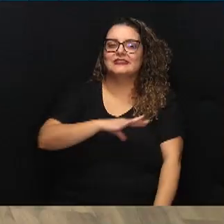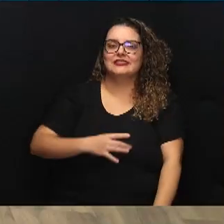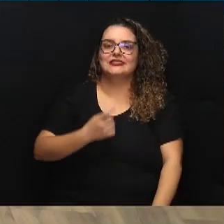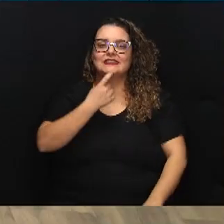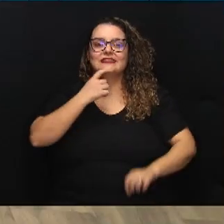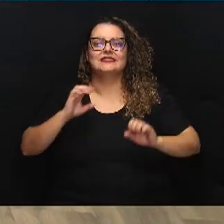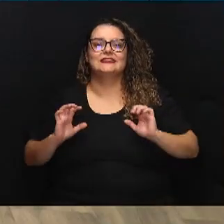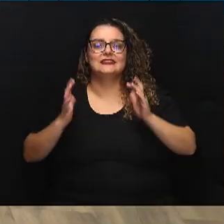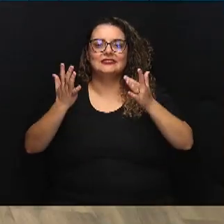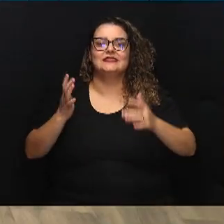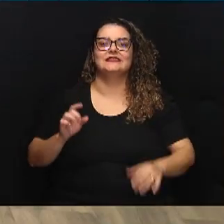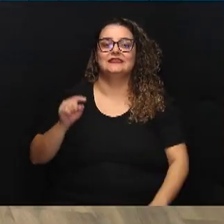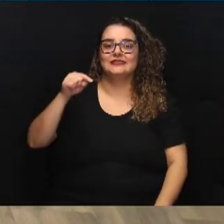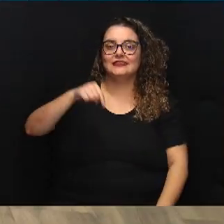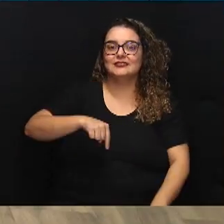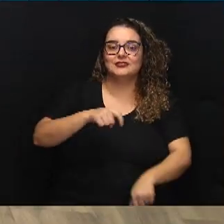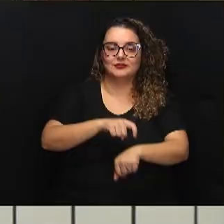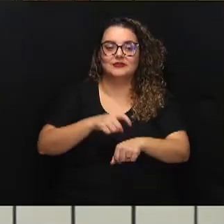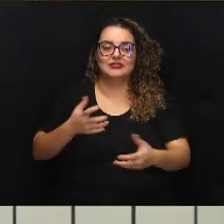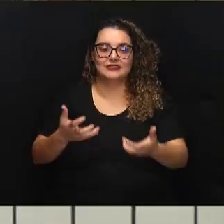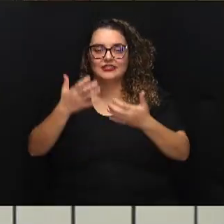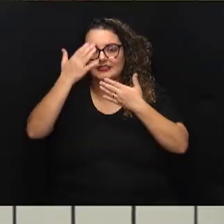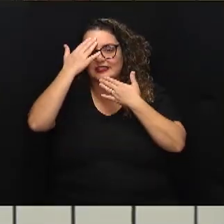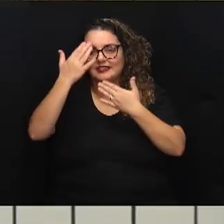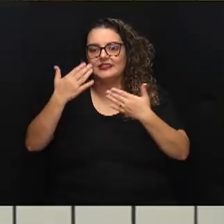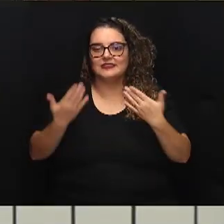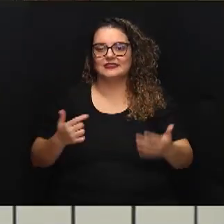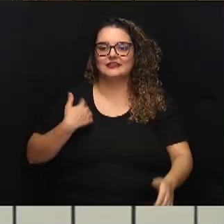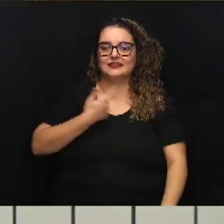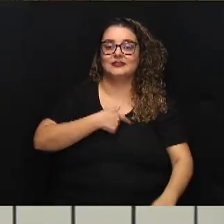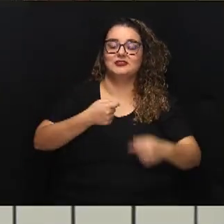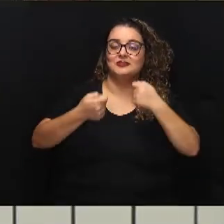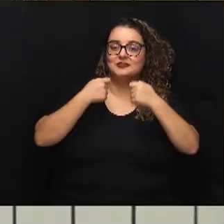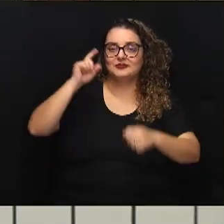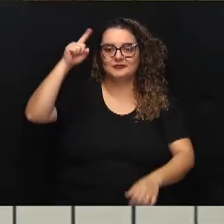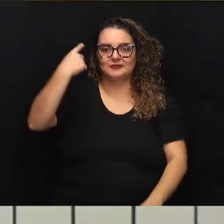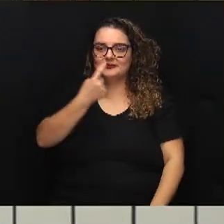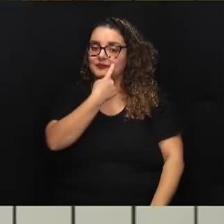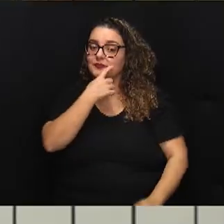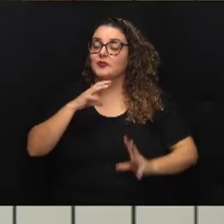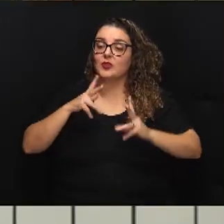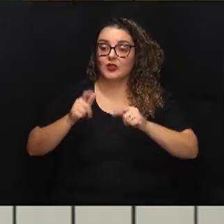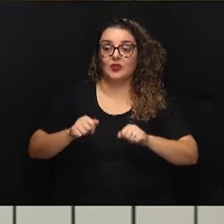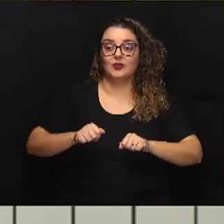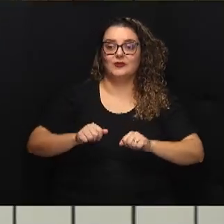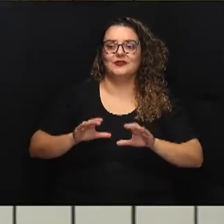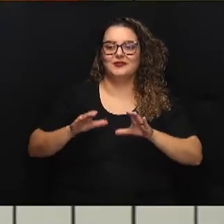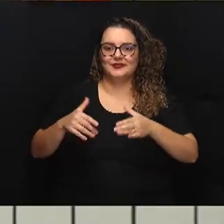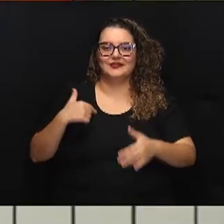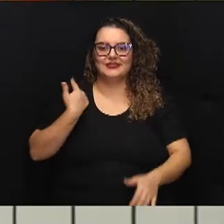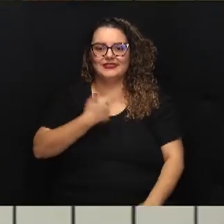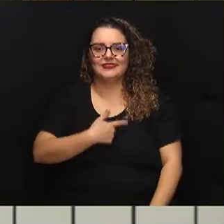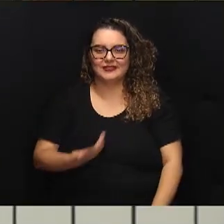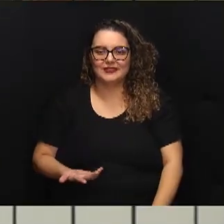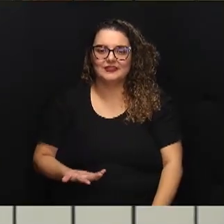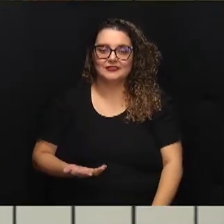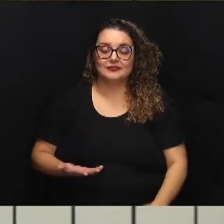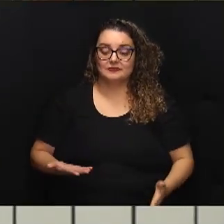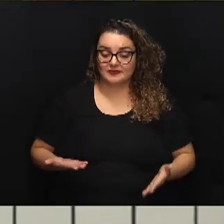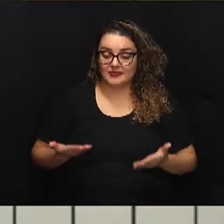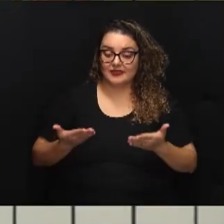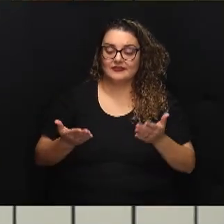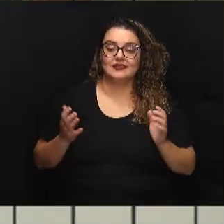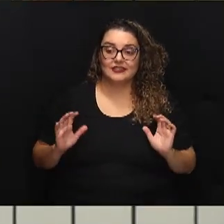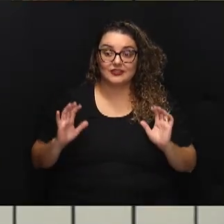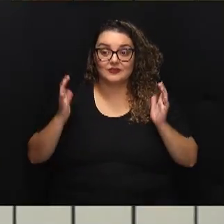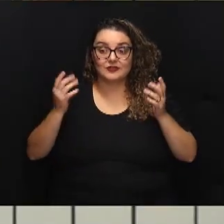celebração acontecendo neste momento. Quero agradecer, então, a nossa repórter Mirna Abreu com toda a nossa equipe para trazer, né, as